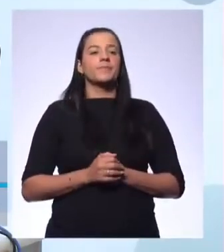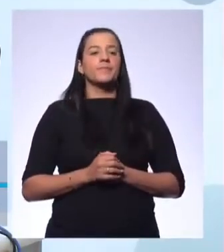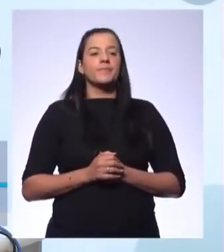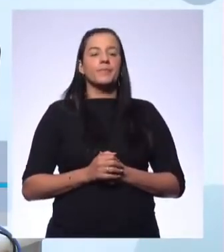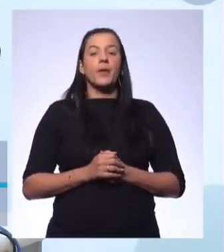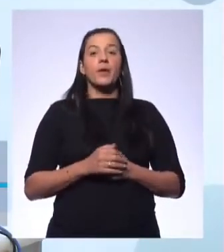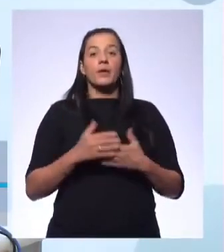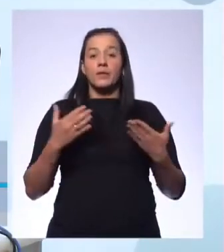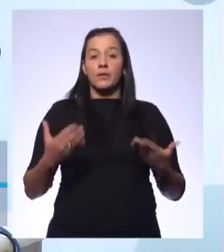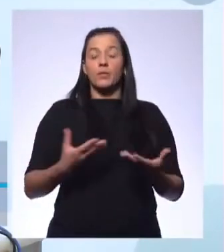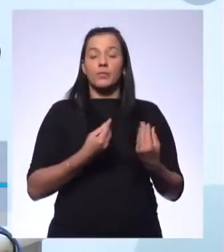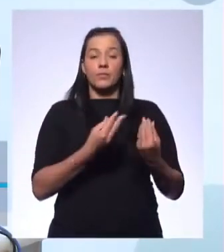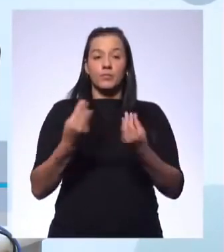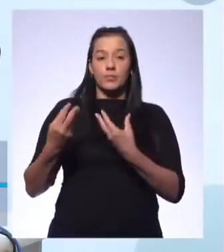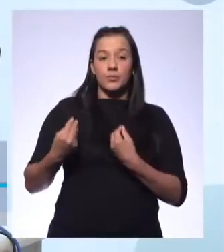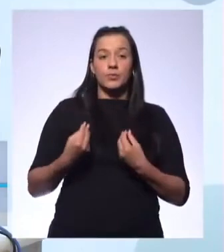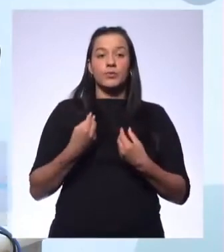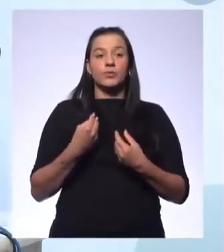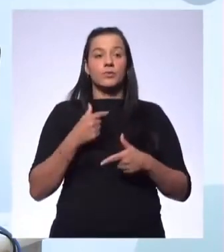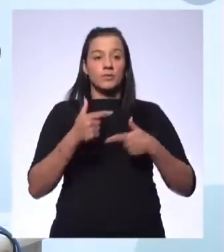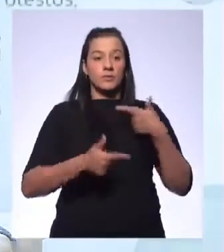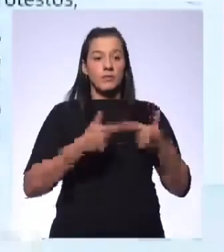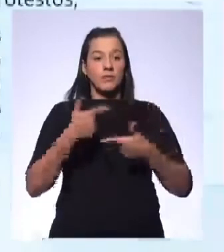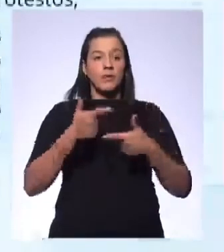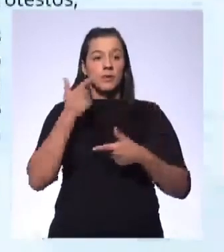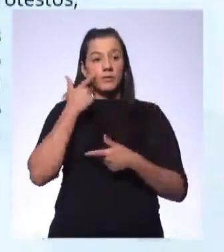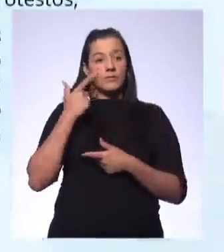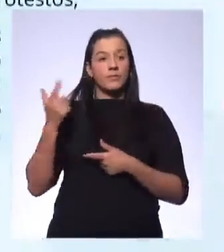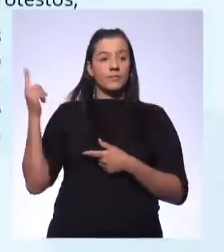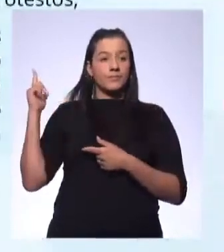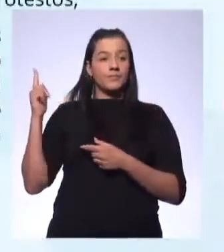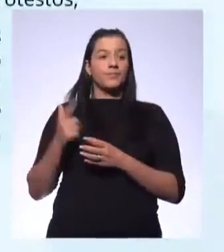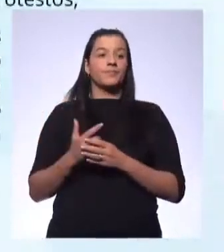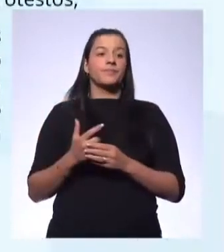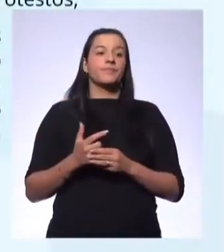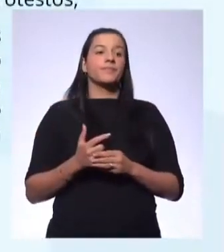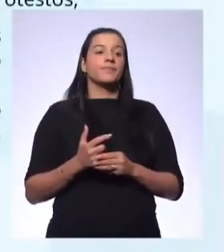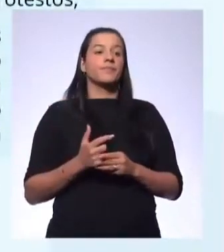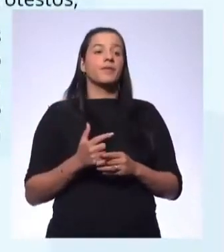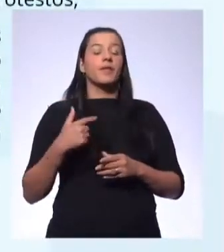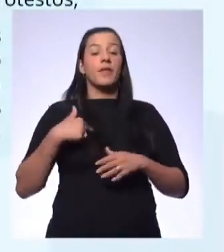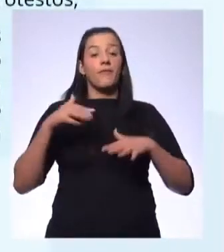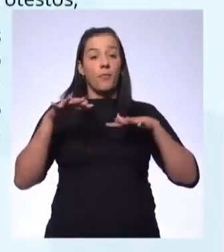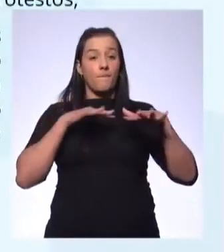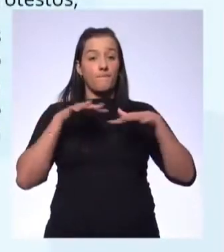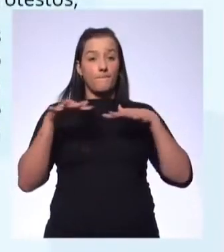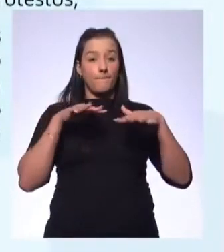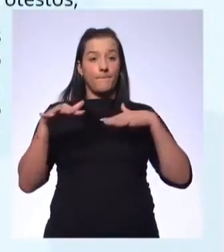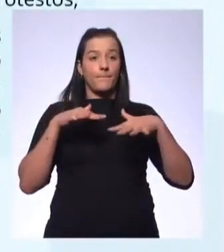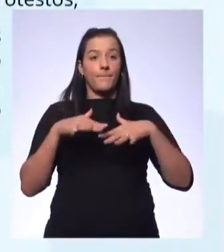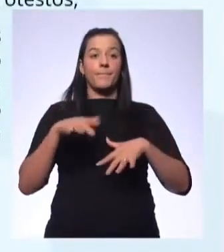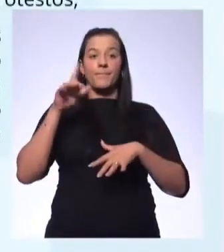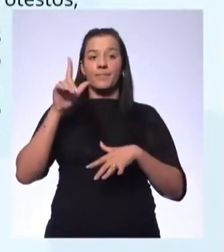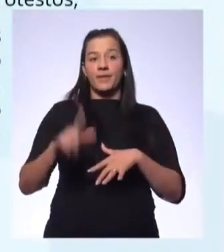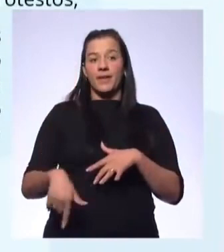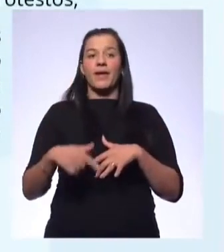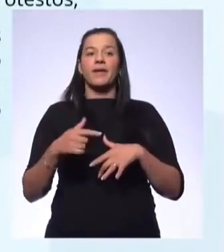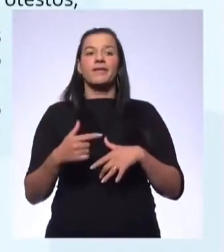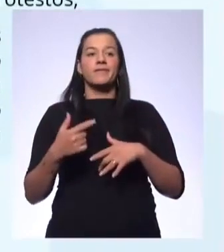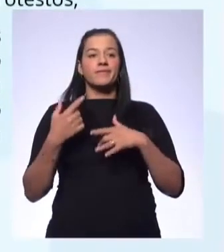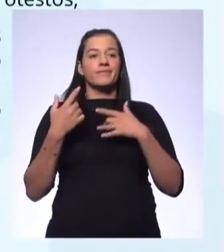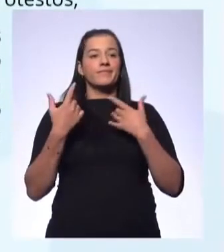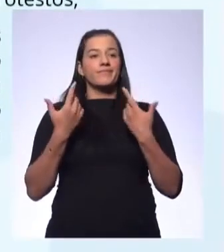trabalhadores começaram com vários movimentos, a gente vai ver aí na nossa próxima tela, tá? O primeiro movimento é a simples sabotagem,